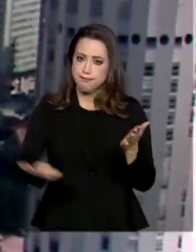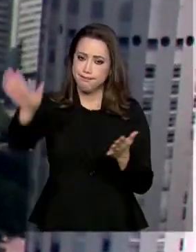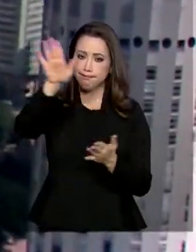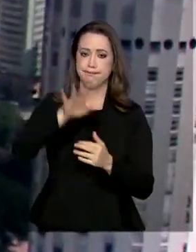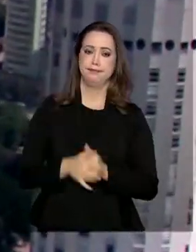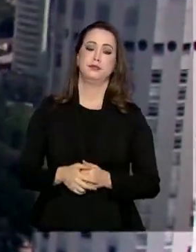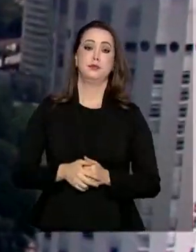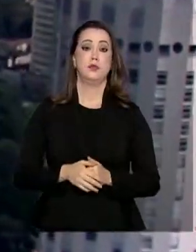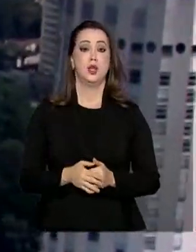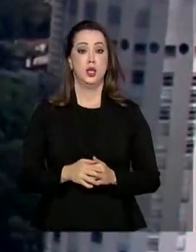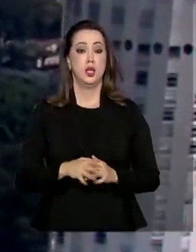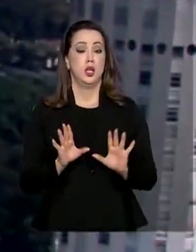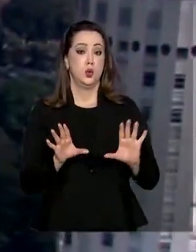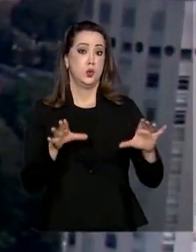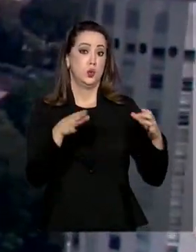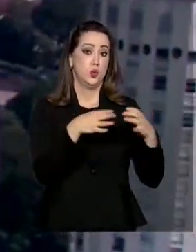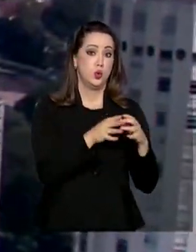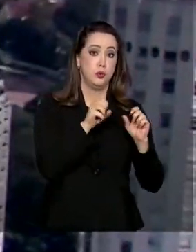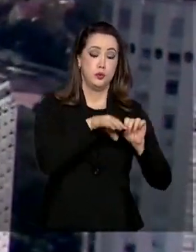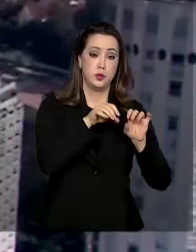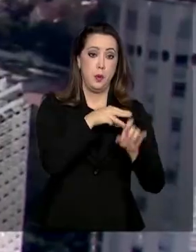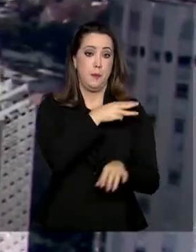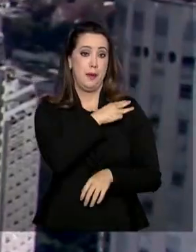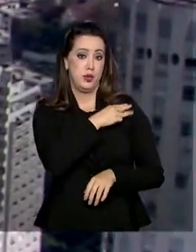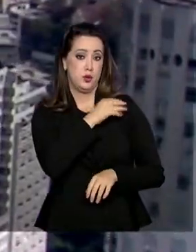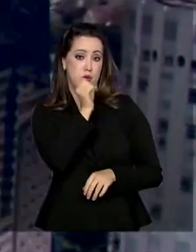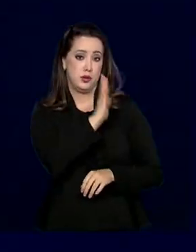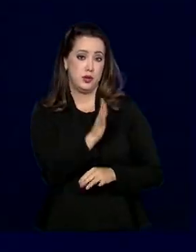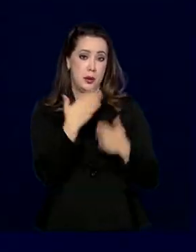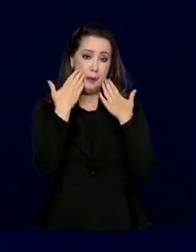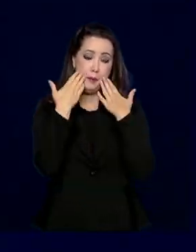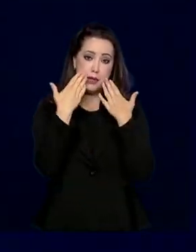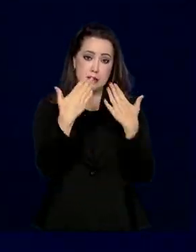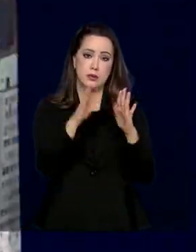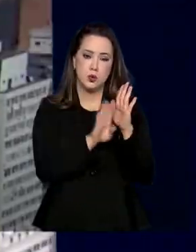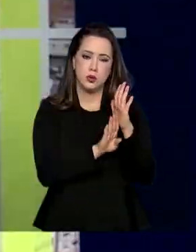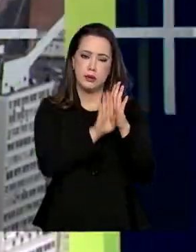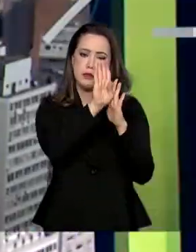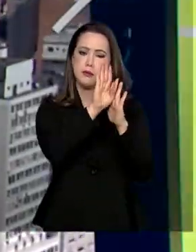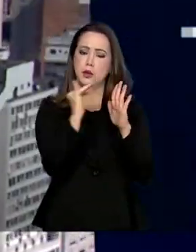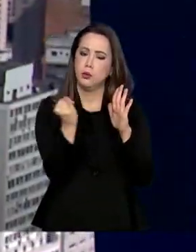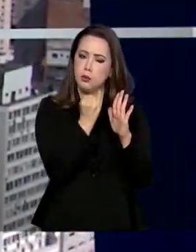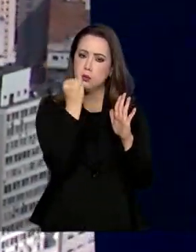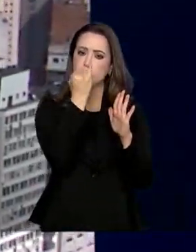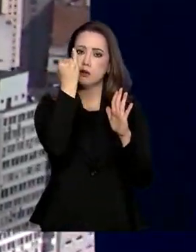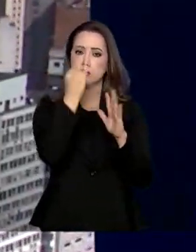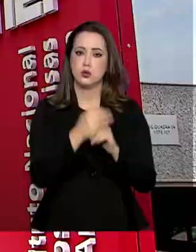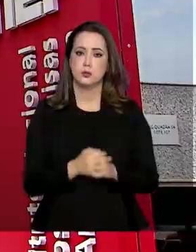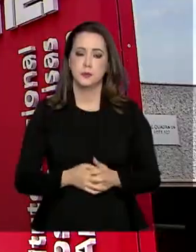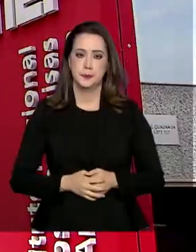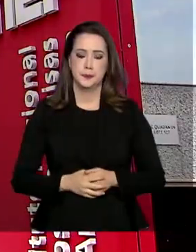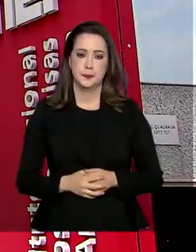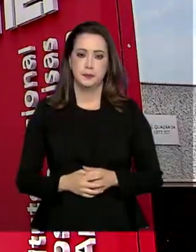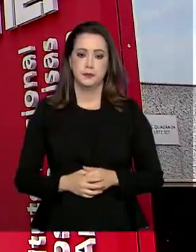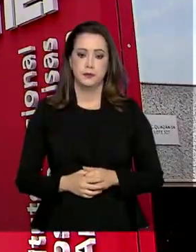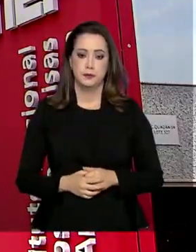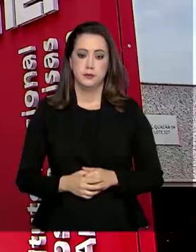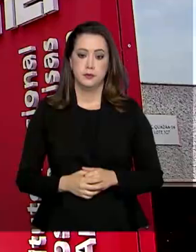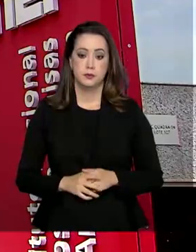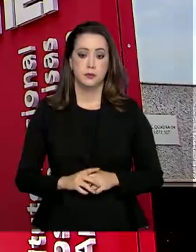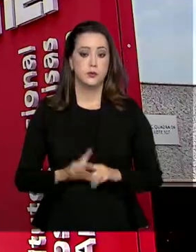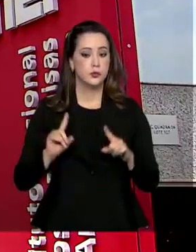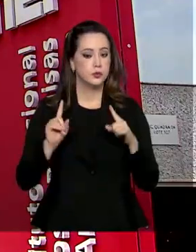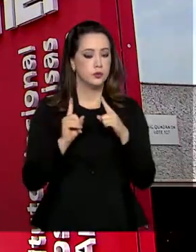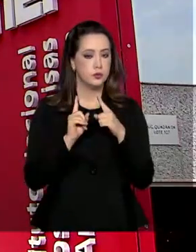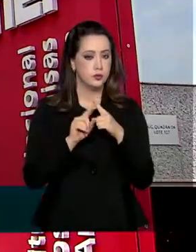Entre as etapas da educação, o ensino médio brasileiro apresentou crescimento histórico. De acordo